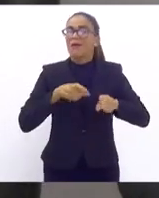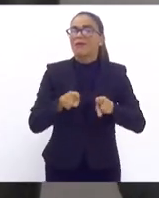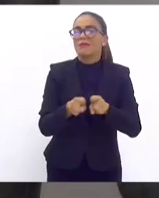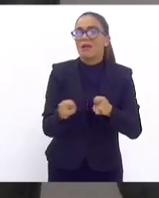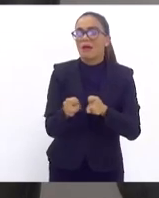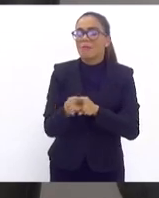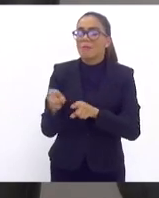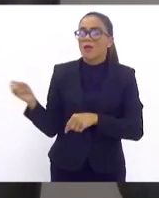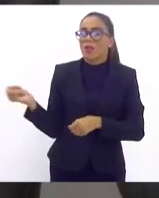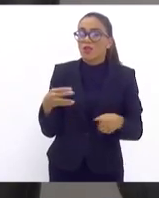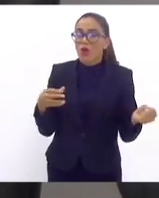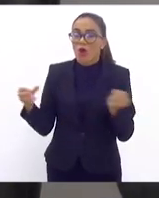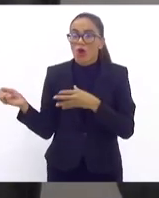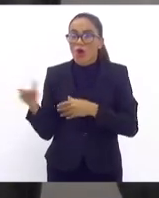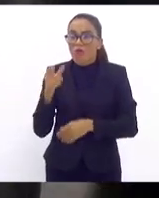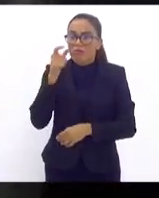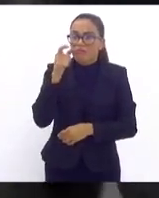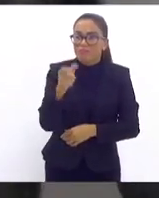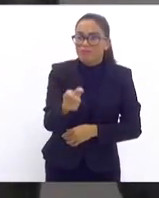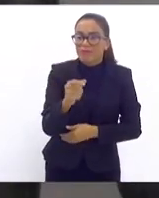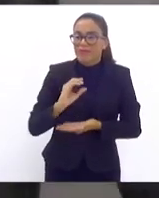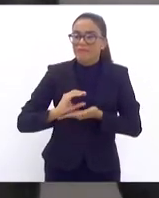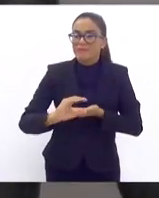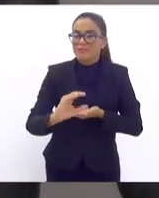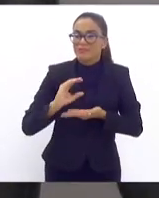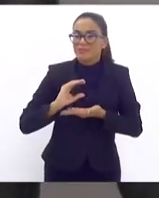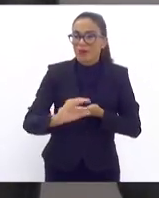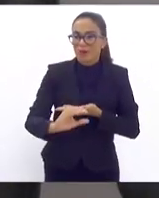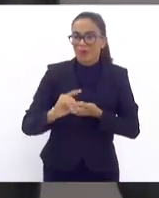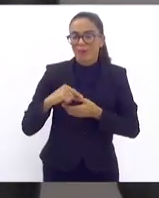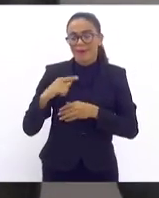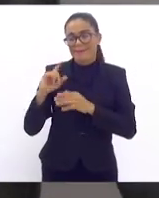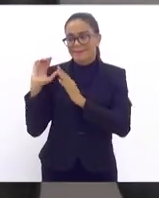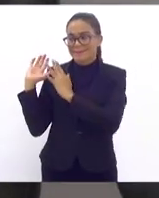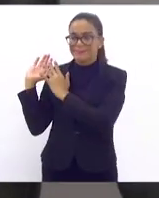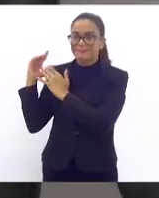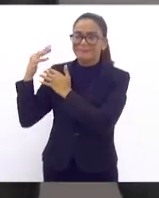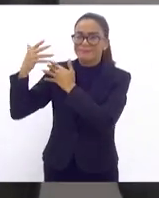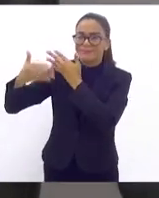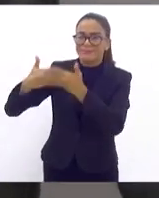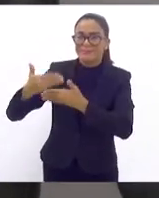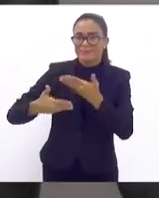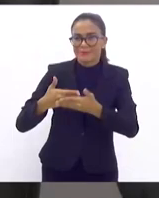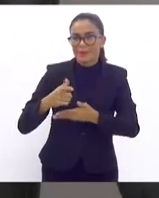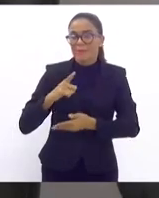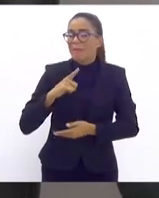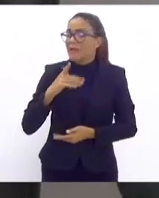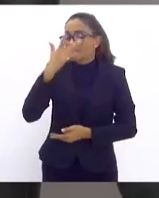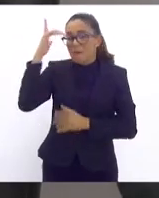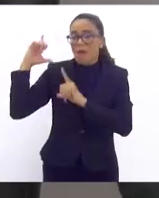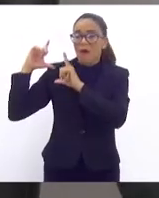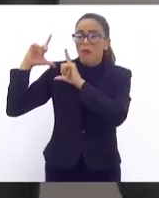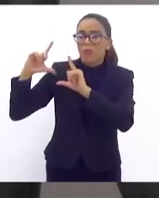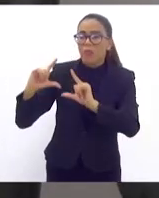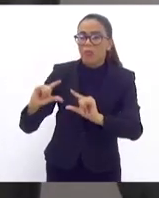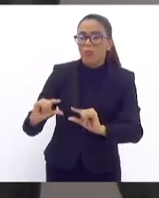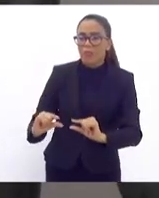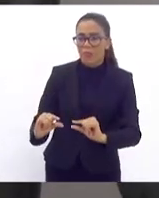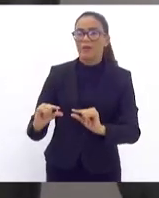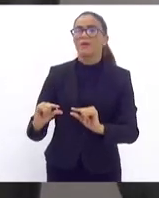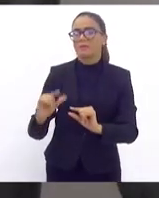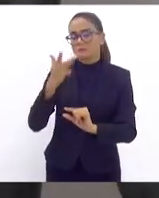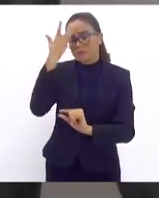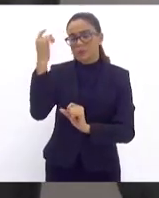novos investidores. Infelizmente, nos últimos anos, a gente teve um desinvestimento na questão da indústria